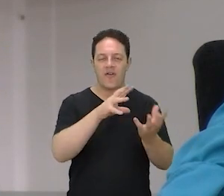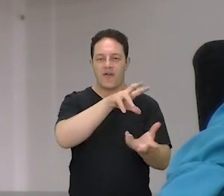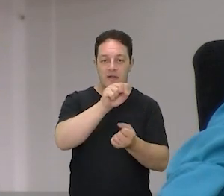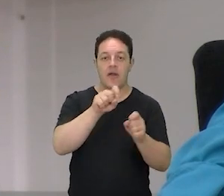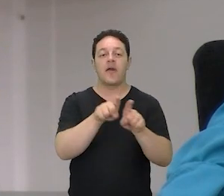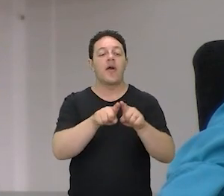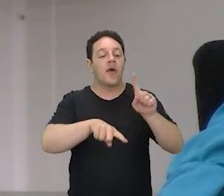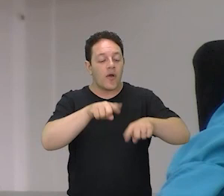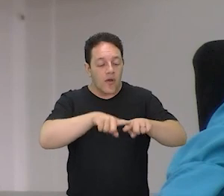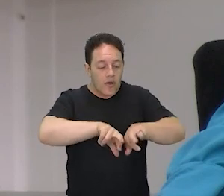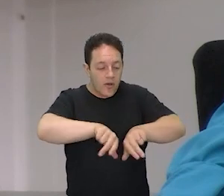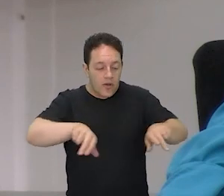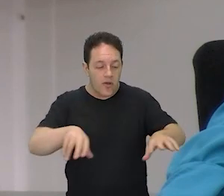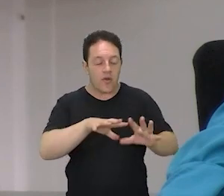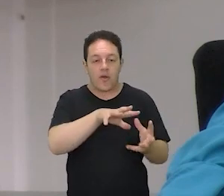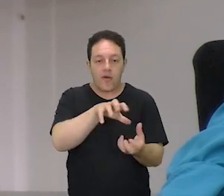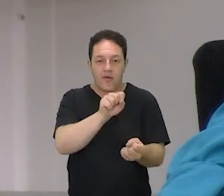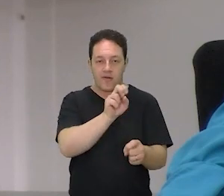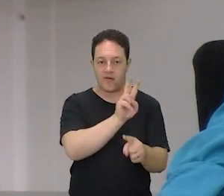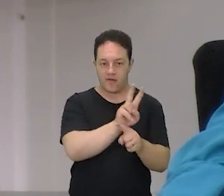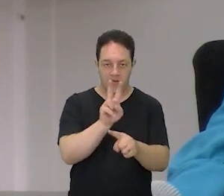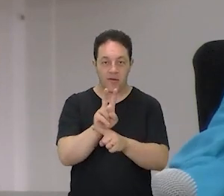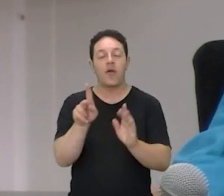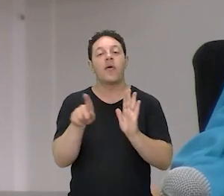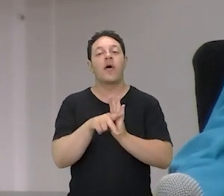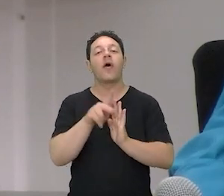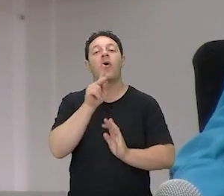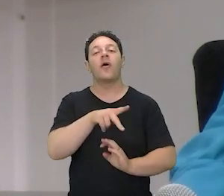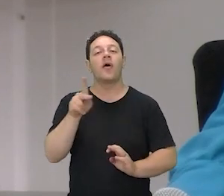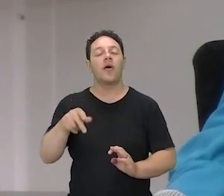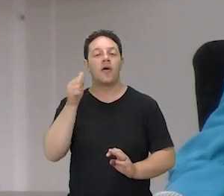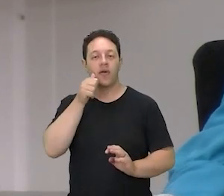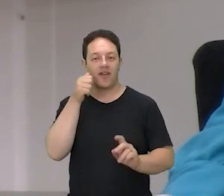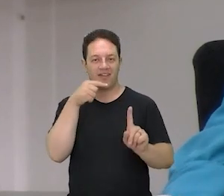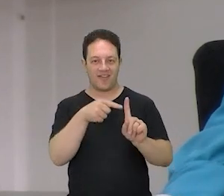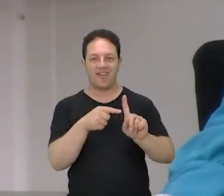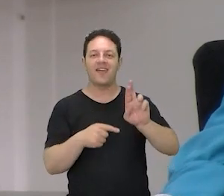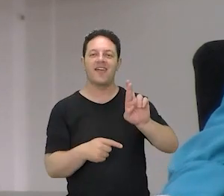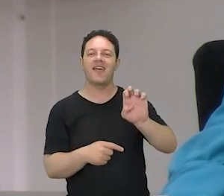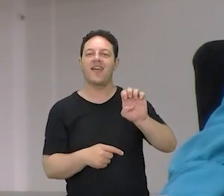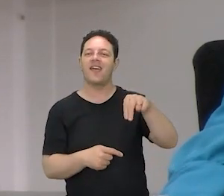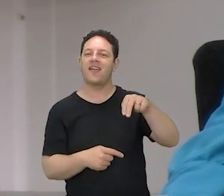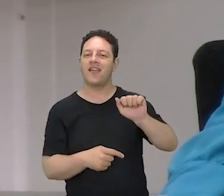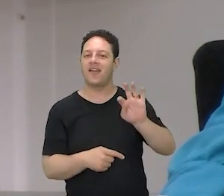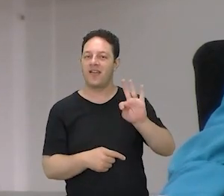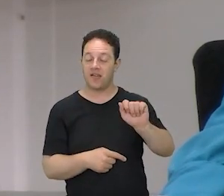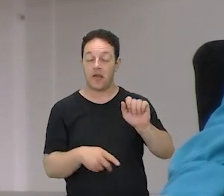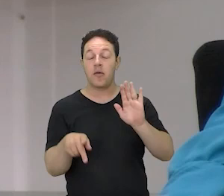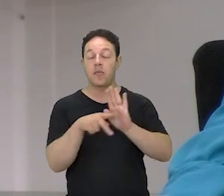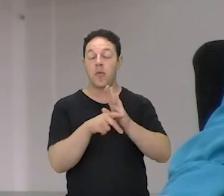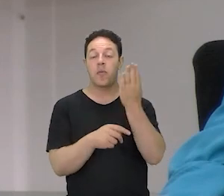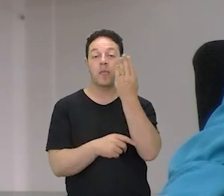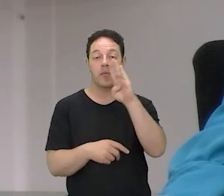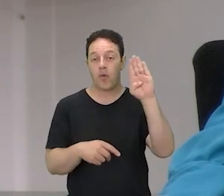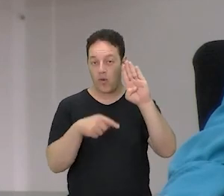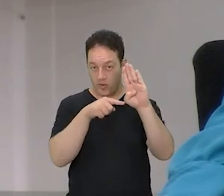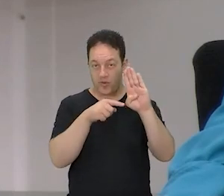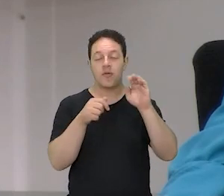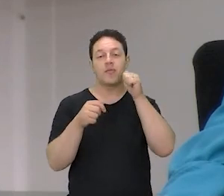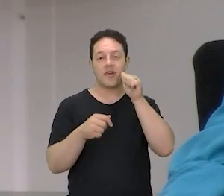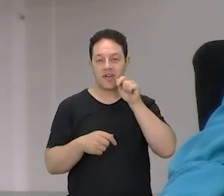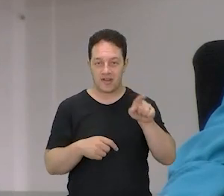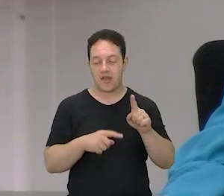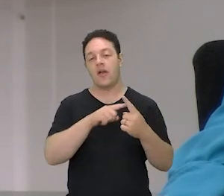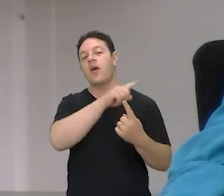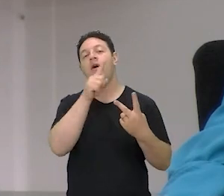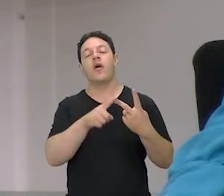recursos sustentáveis, que é da minha professora Renata. Beijo, Renata, que ela é de biologia. E outro professor,